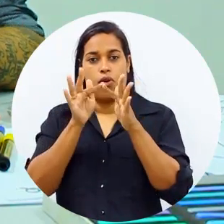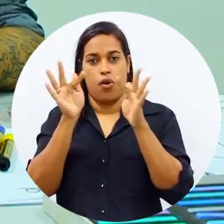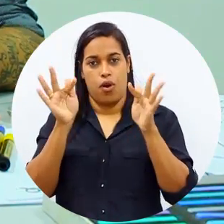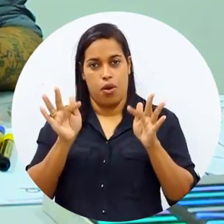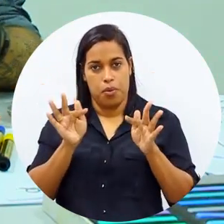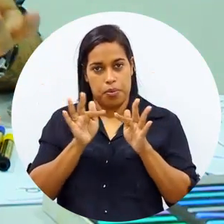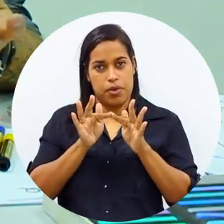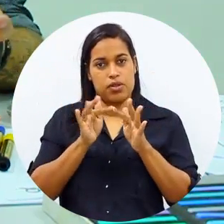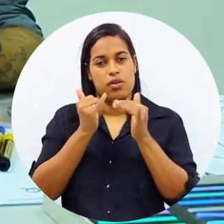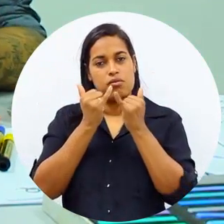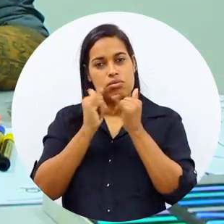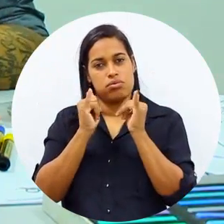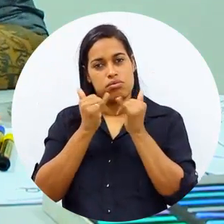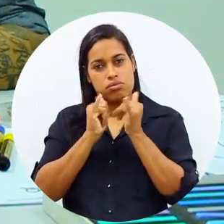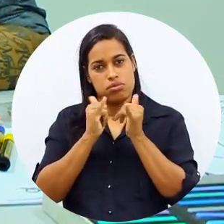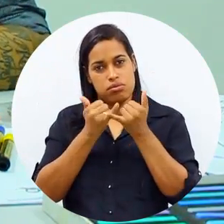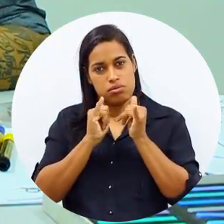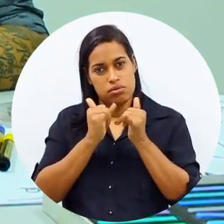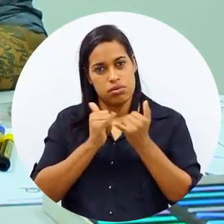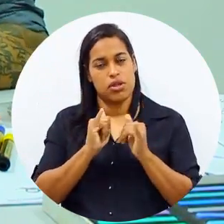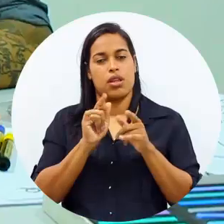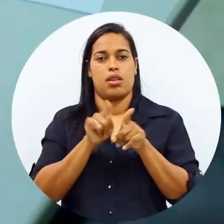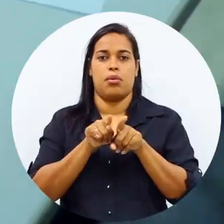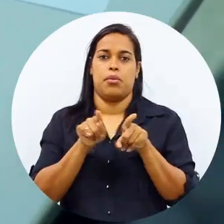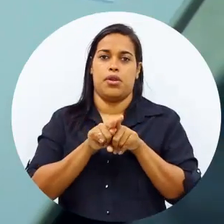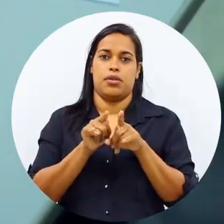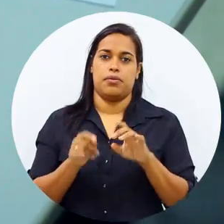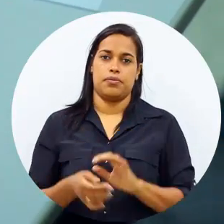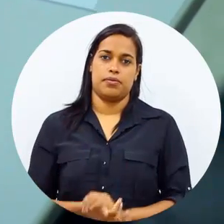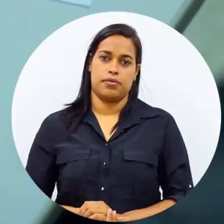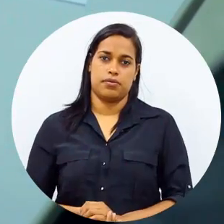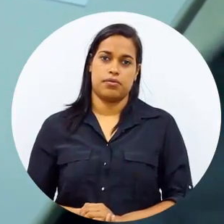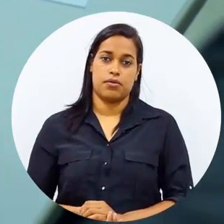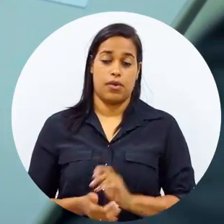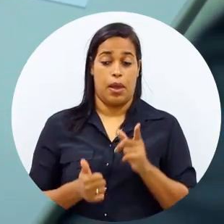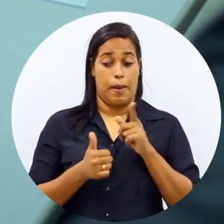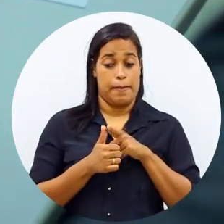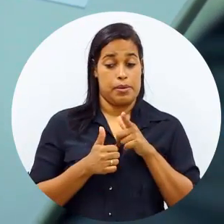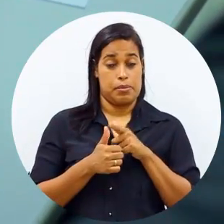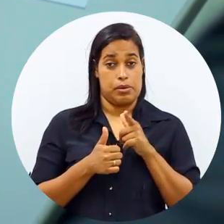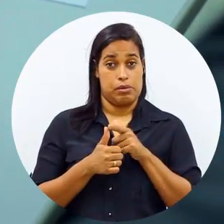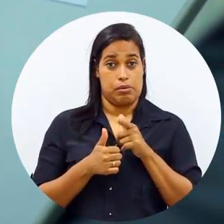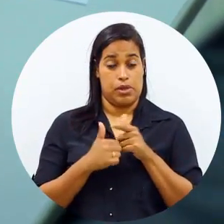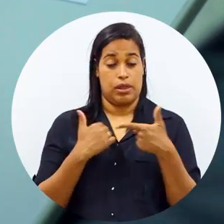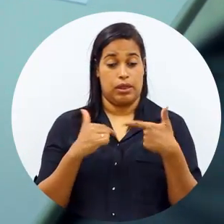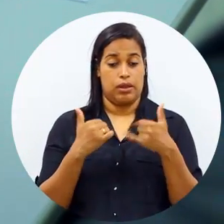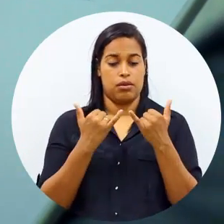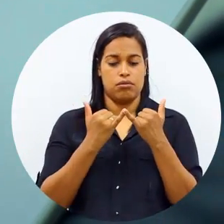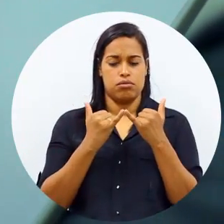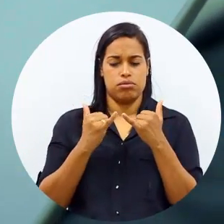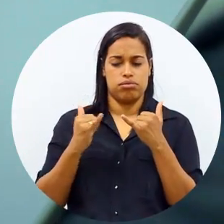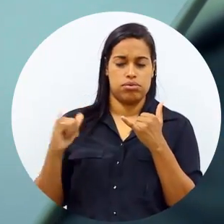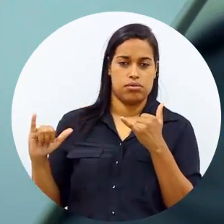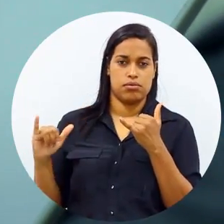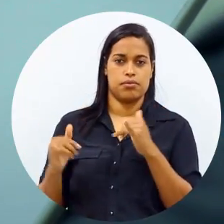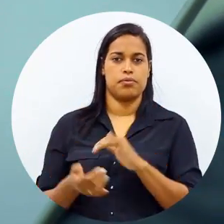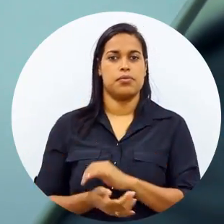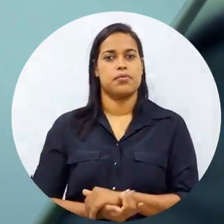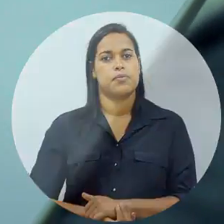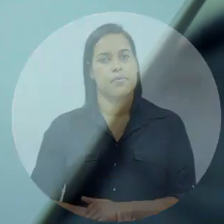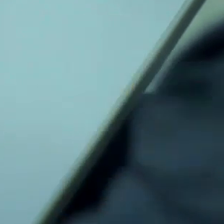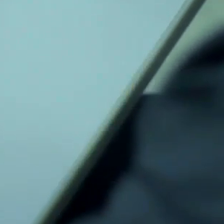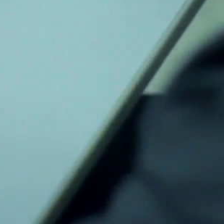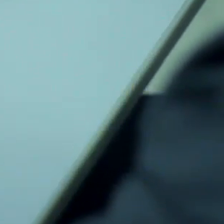forma versus linhas retas enquanto forma. Primeiro vamos trabalhar com a linha sinuosa.